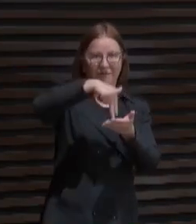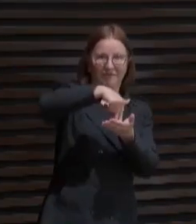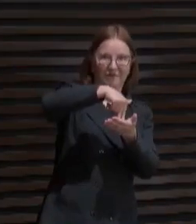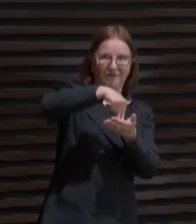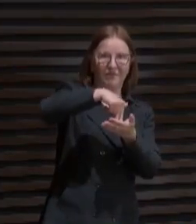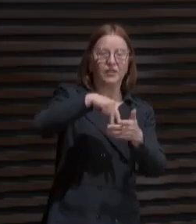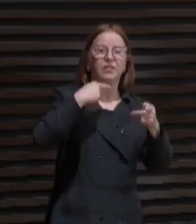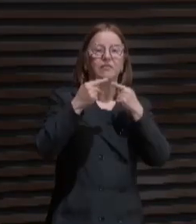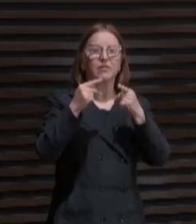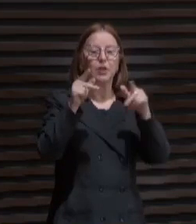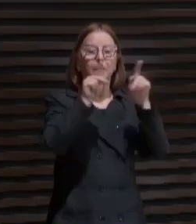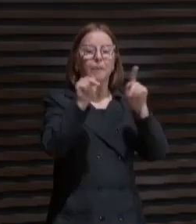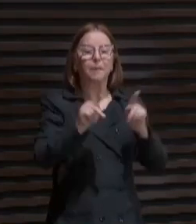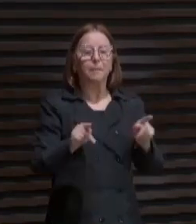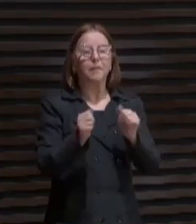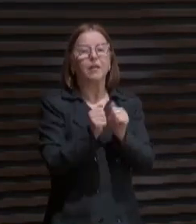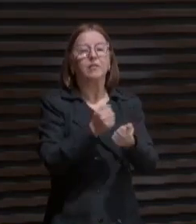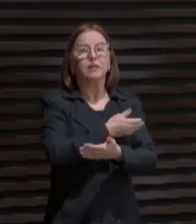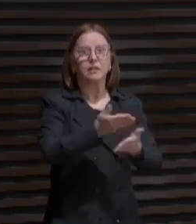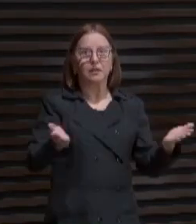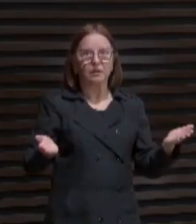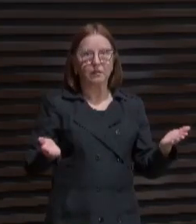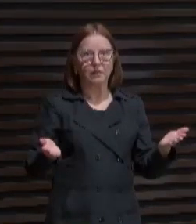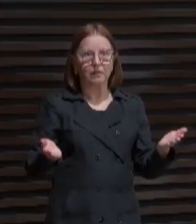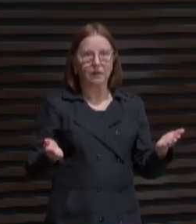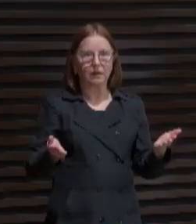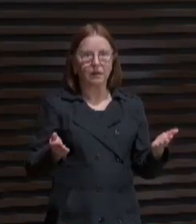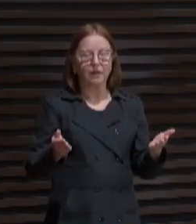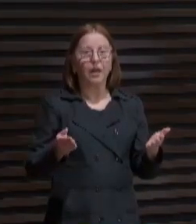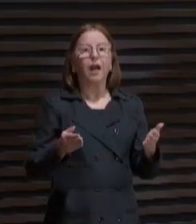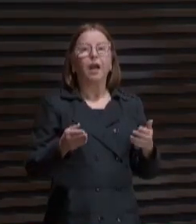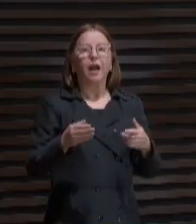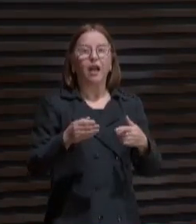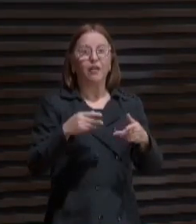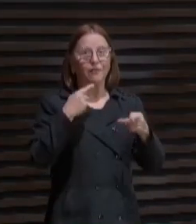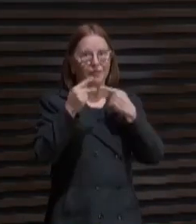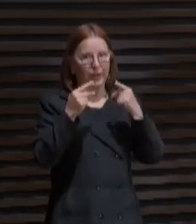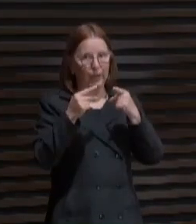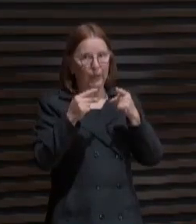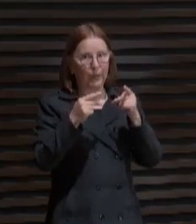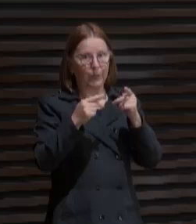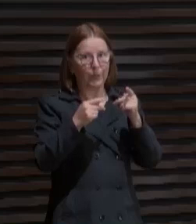paz seja convosco. E dizendo isto, lhe mostrou as mãos e o lado.